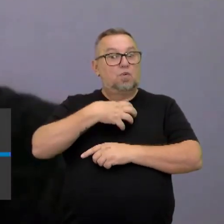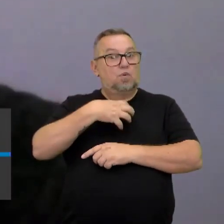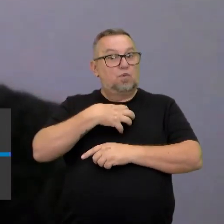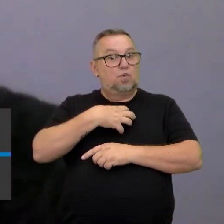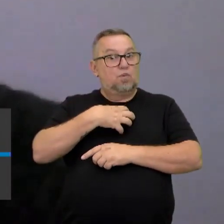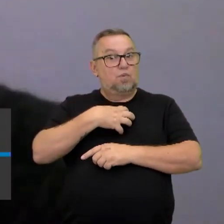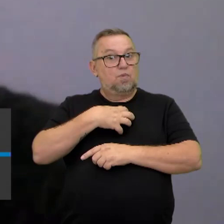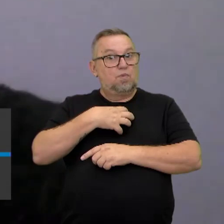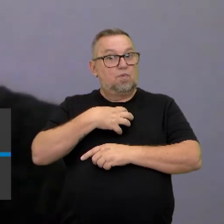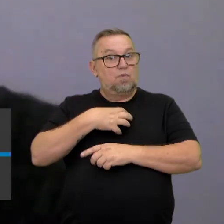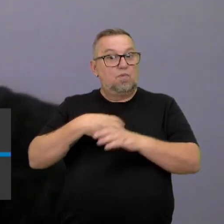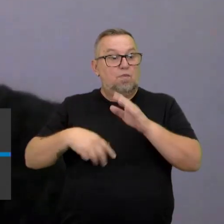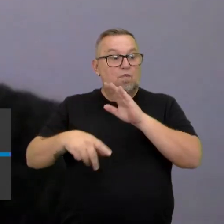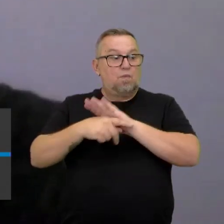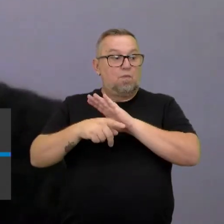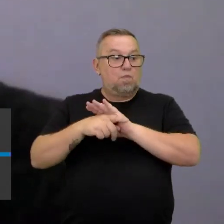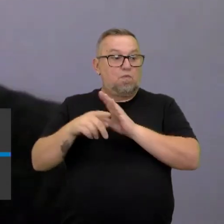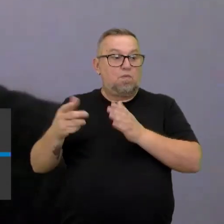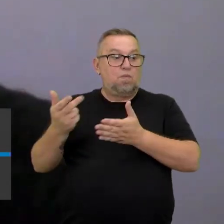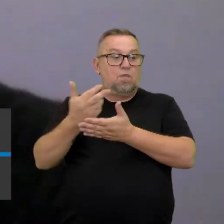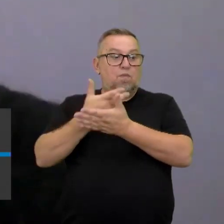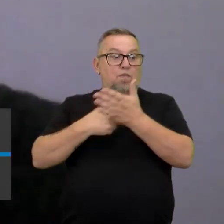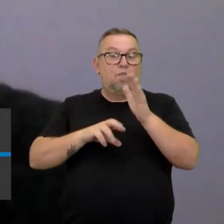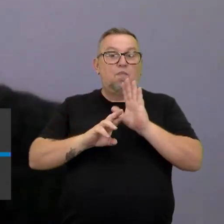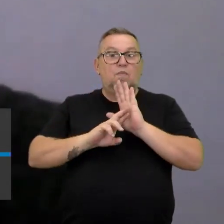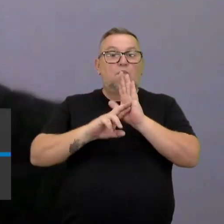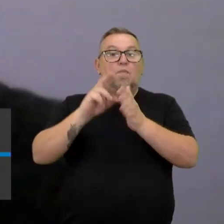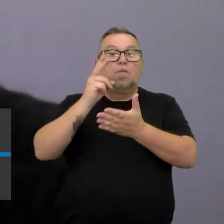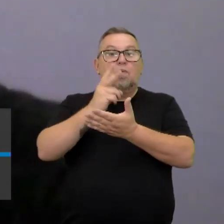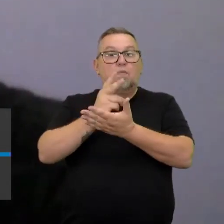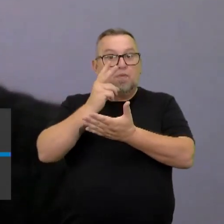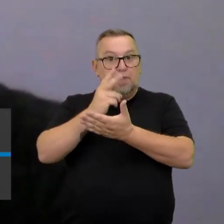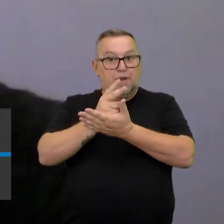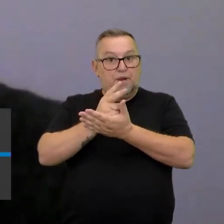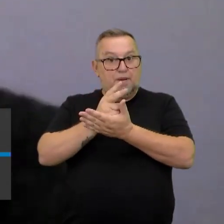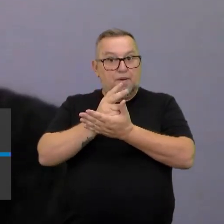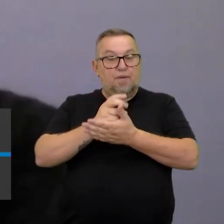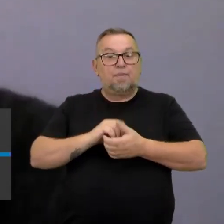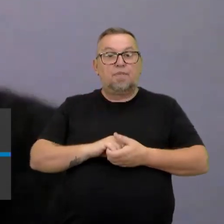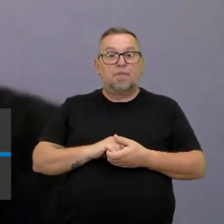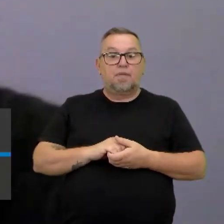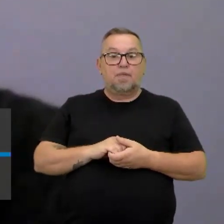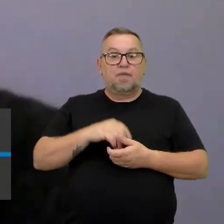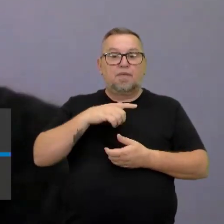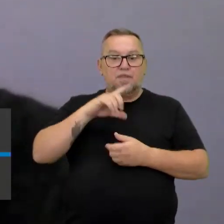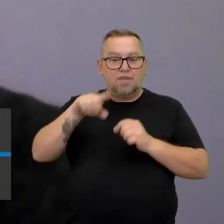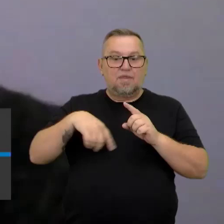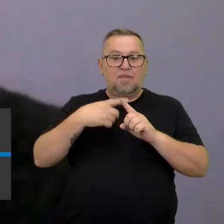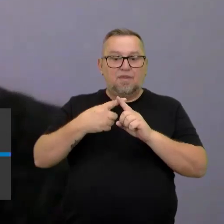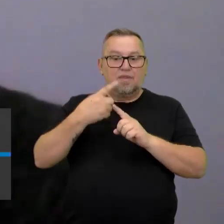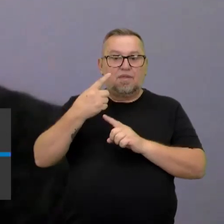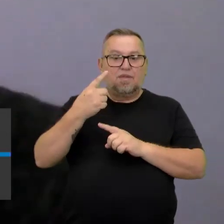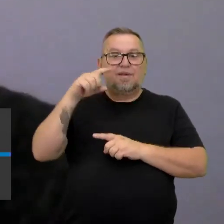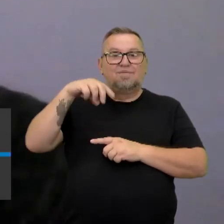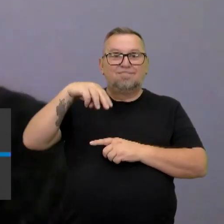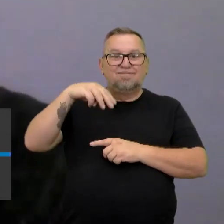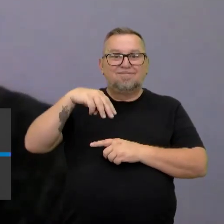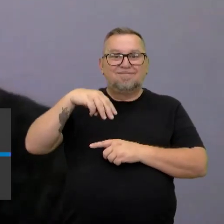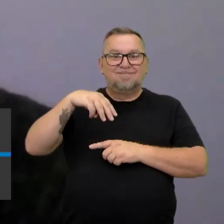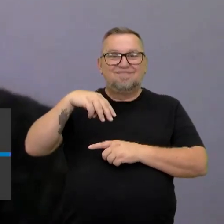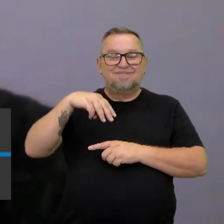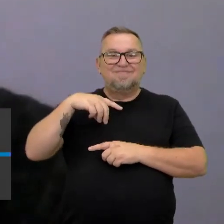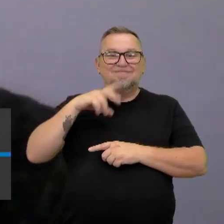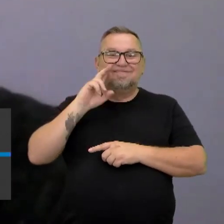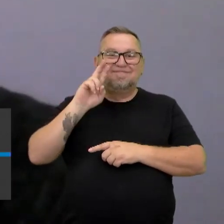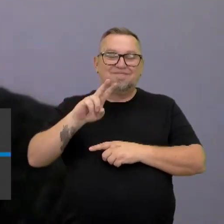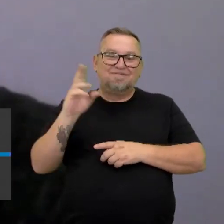Vivi, a partir desse desenho, que representa a mesma parte do todo. Eu vou dar mais uma vez, mais um minutinho para a galera.